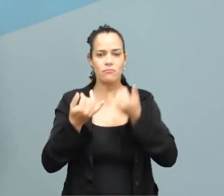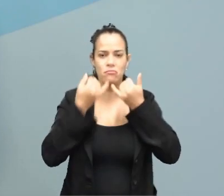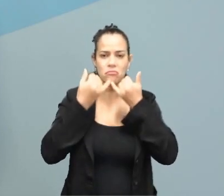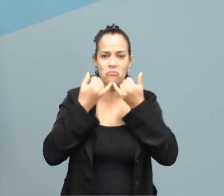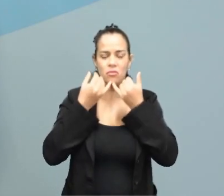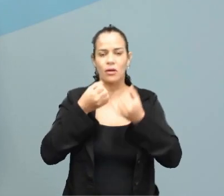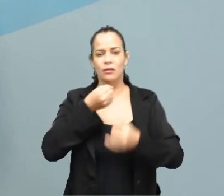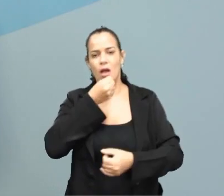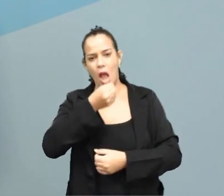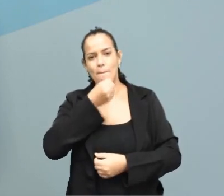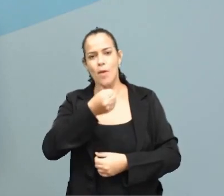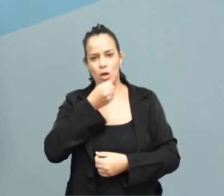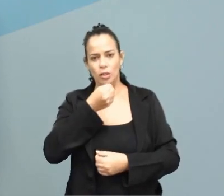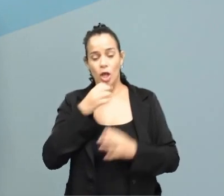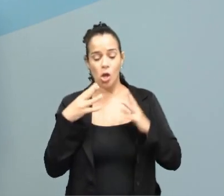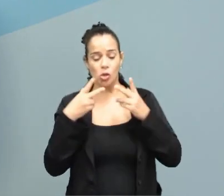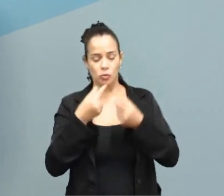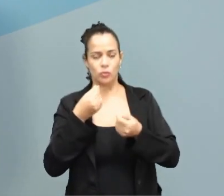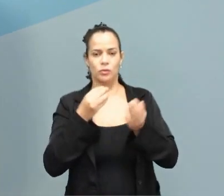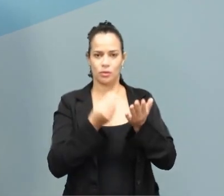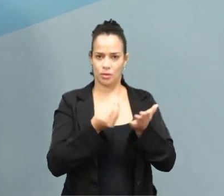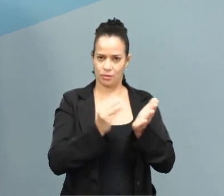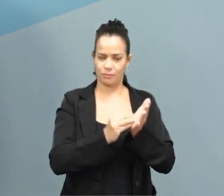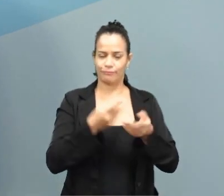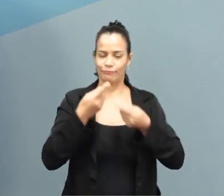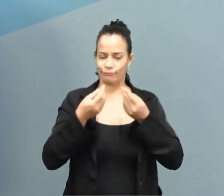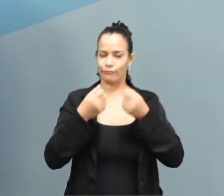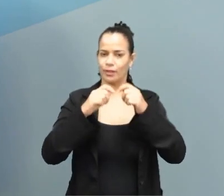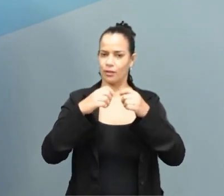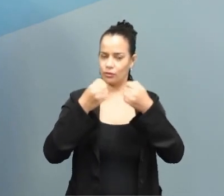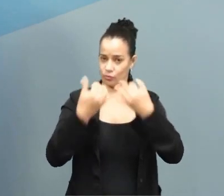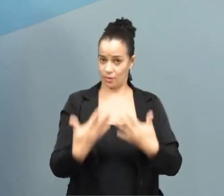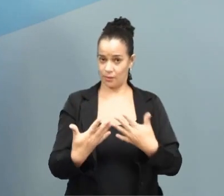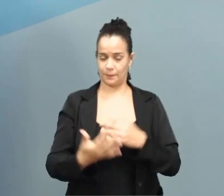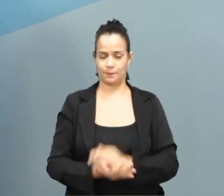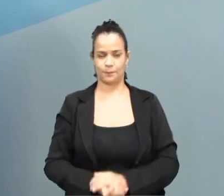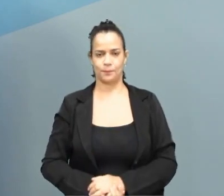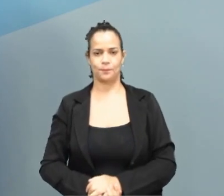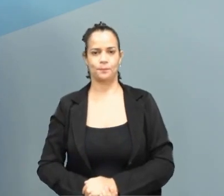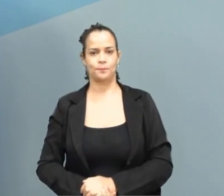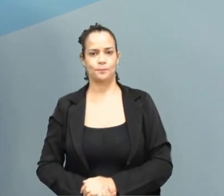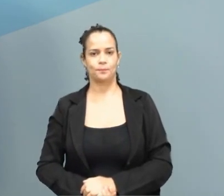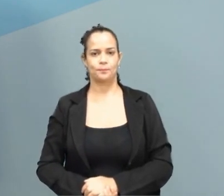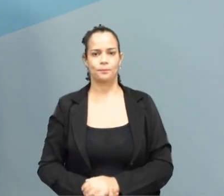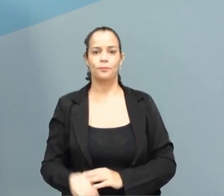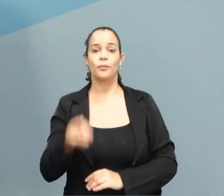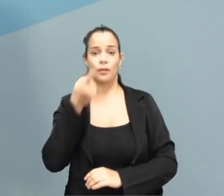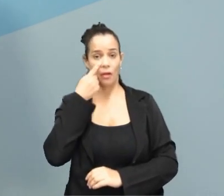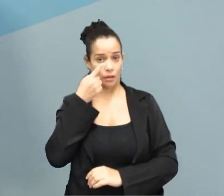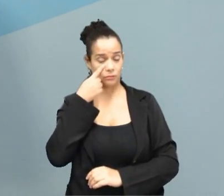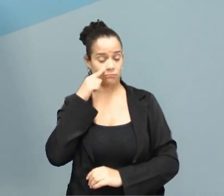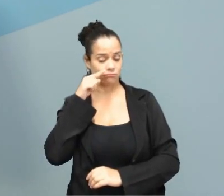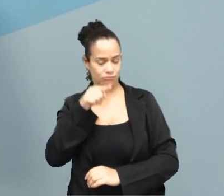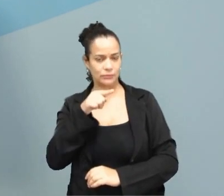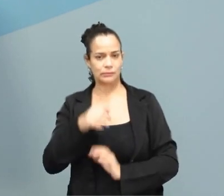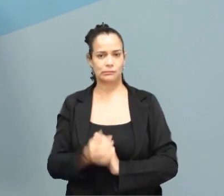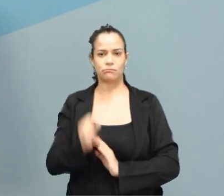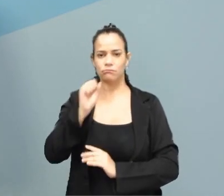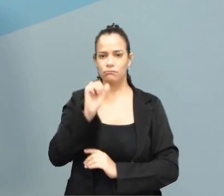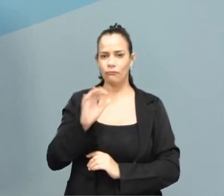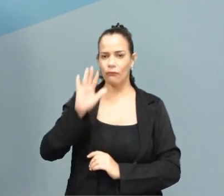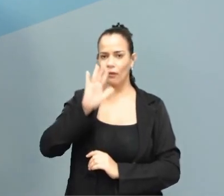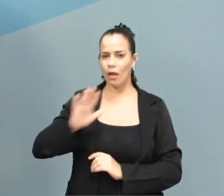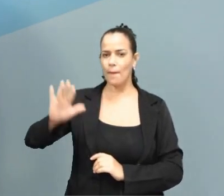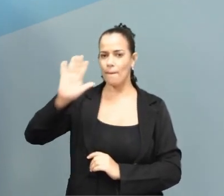formas de reportagem, tudo isso que eu acabei de falar. Vejamos. Presta bem atenção, abre aí a imagem, vejam